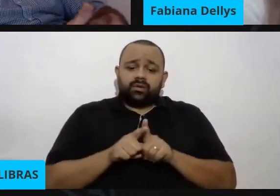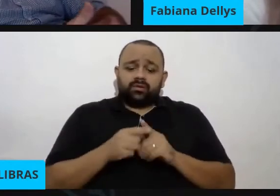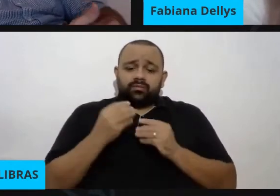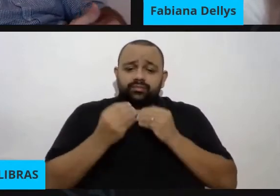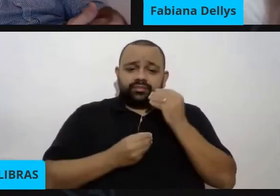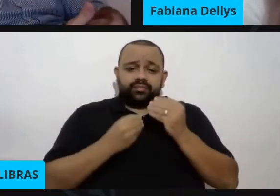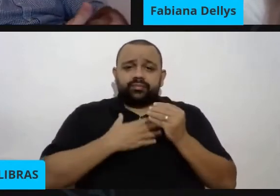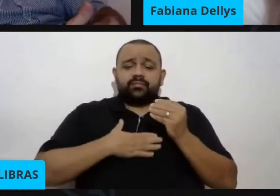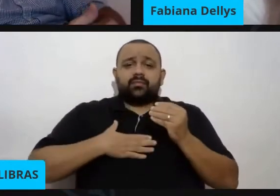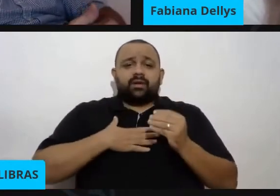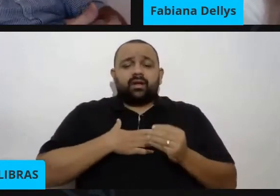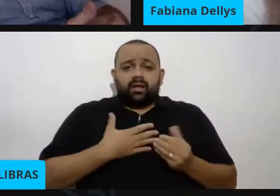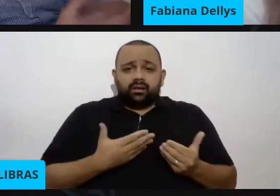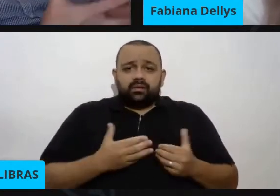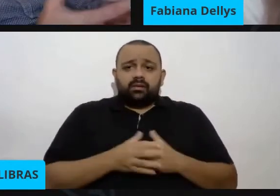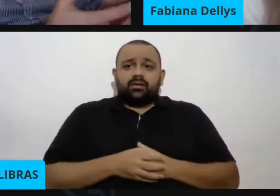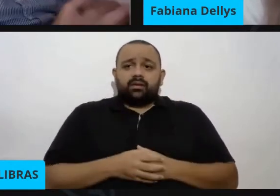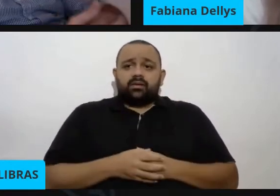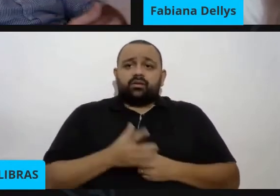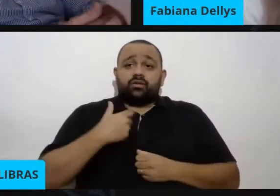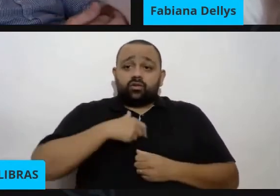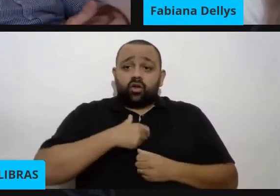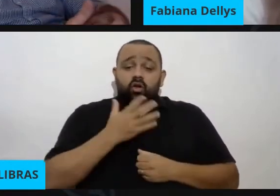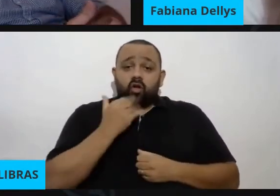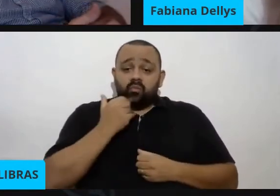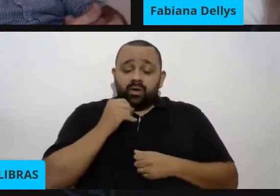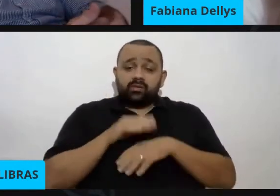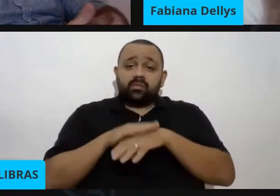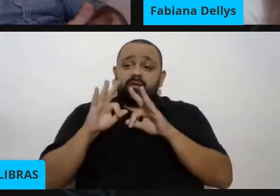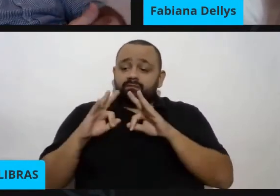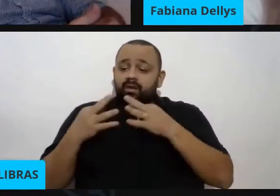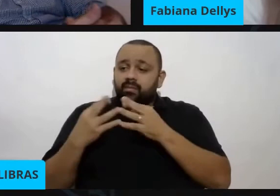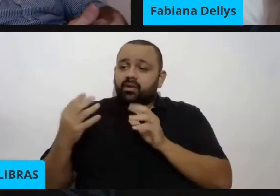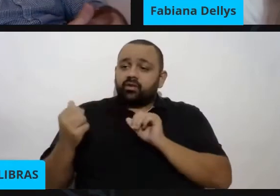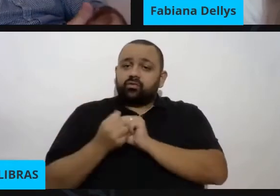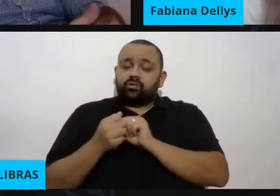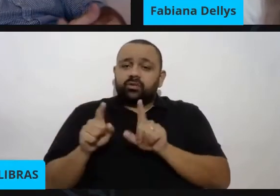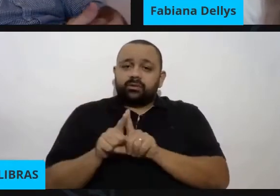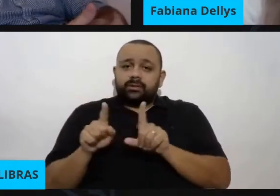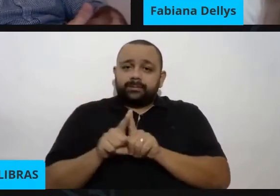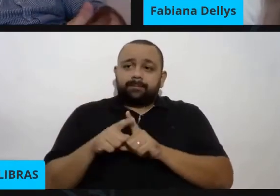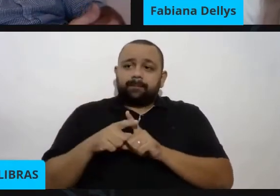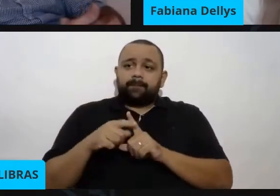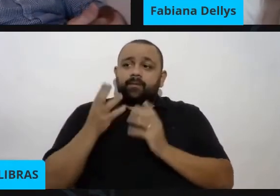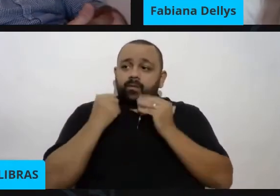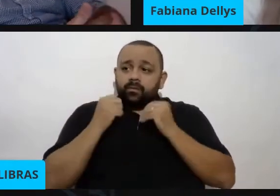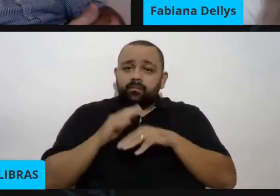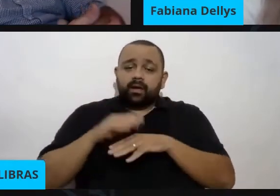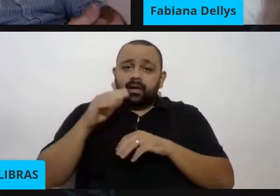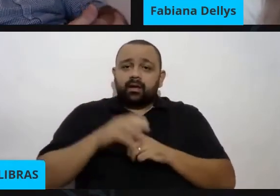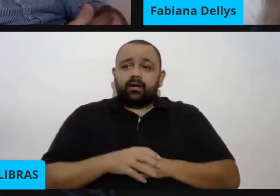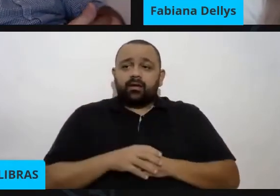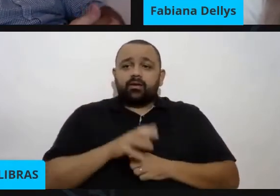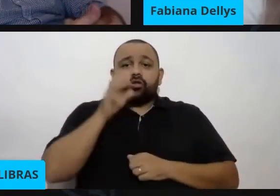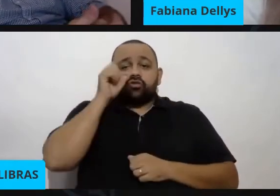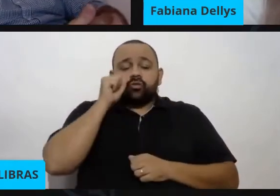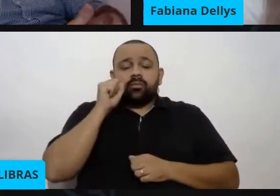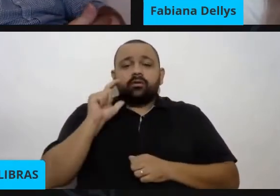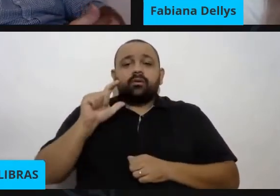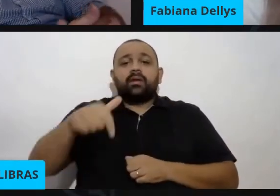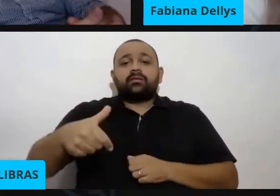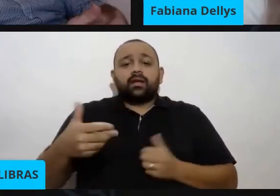de prazer, a gente está comendo mais em família também, de estar junto, a gente está indo dormir mais